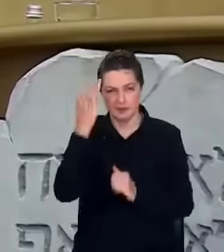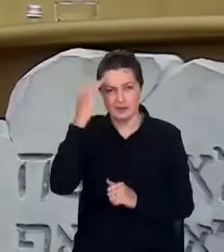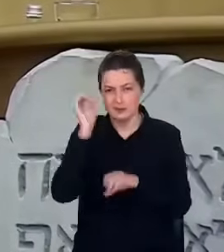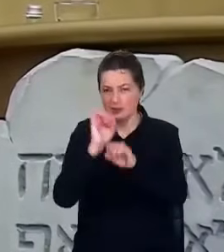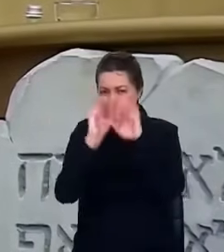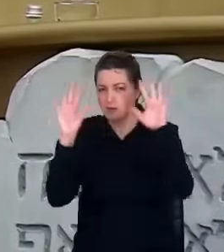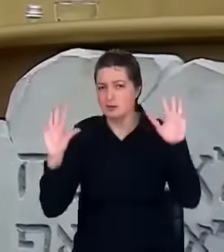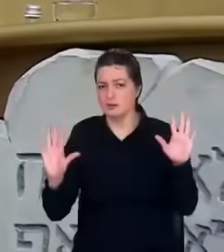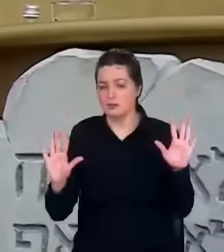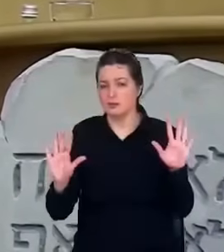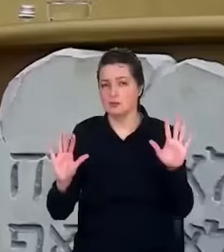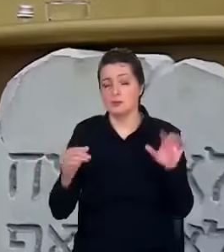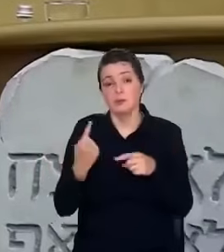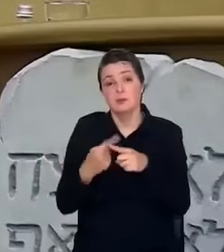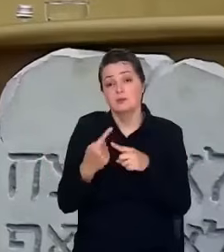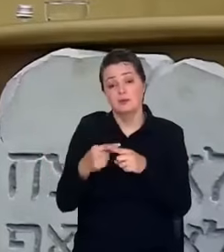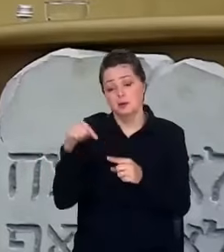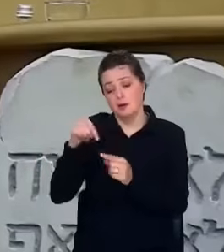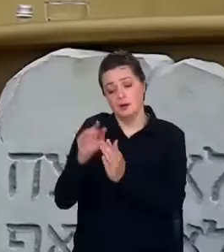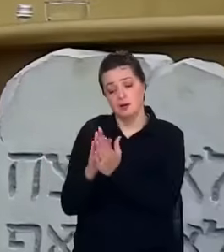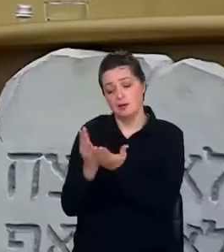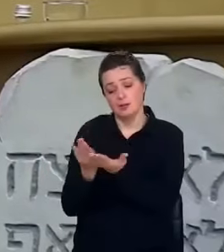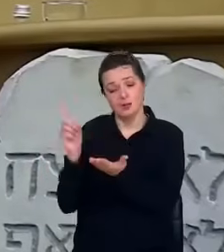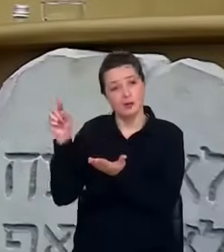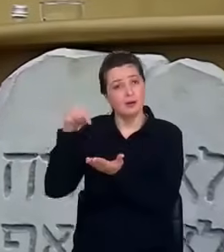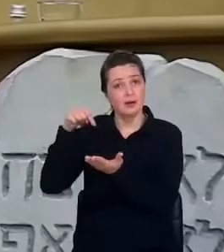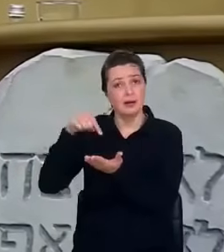falando? Porque essa é a palavra de Deus.